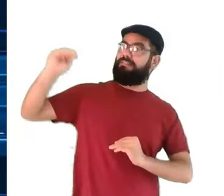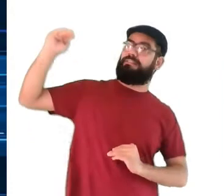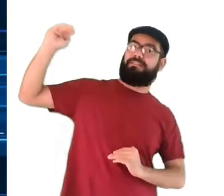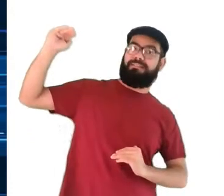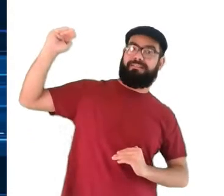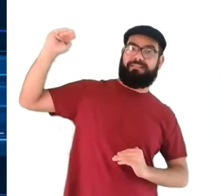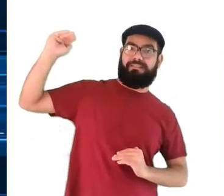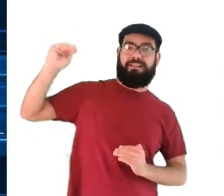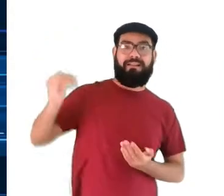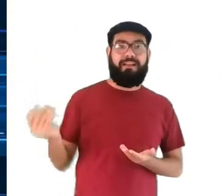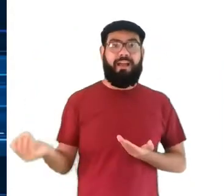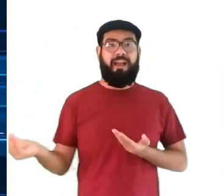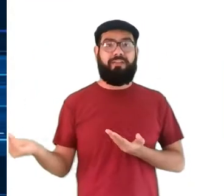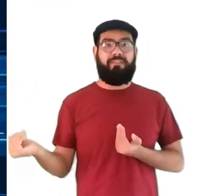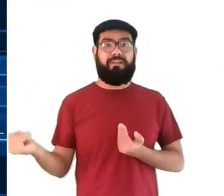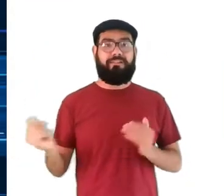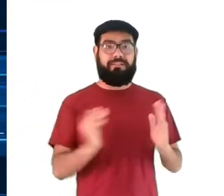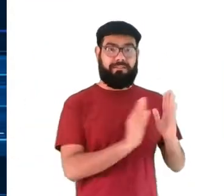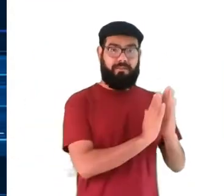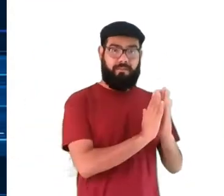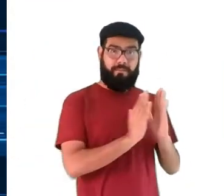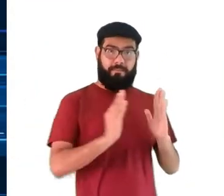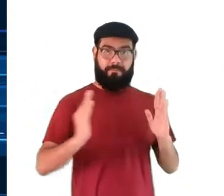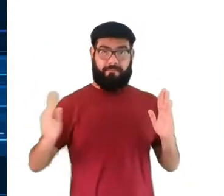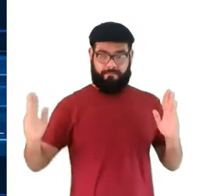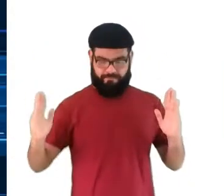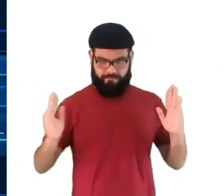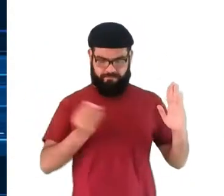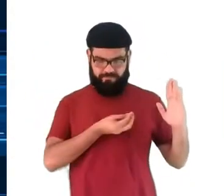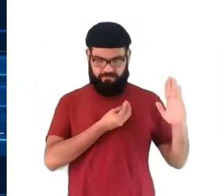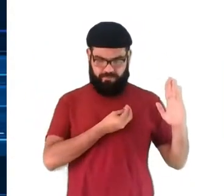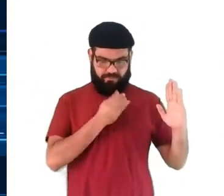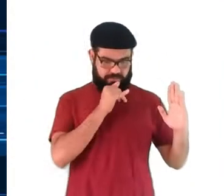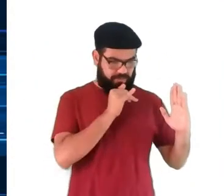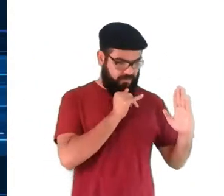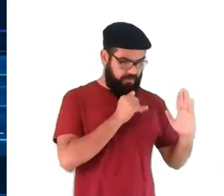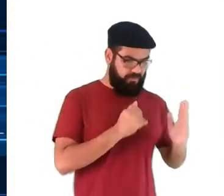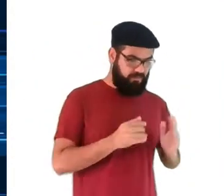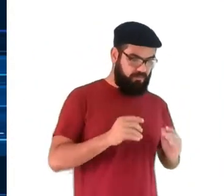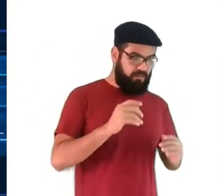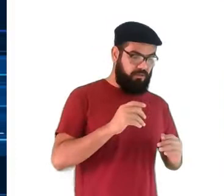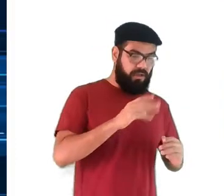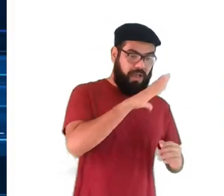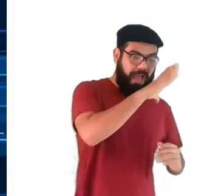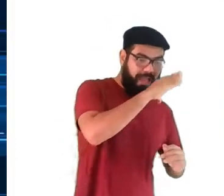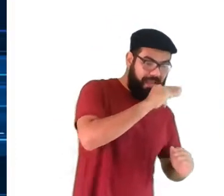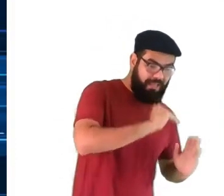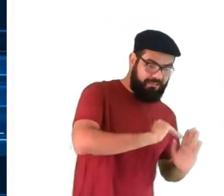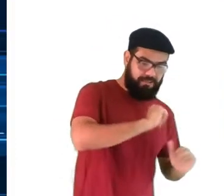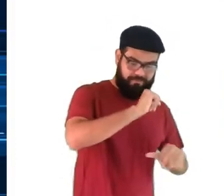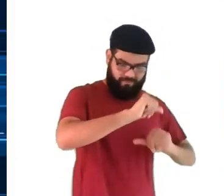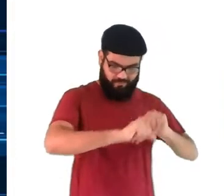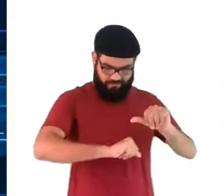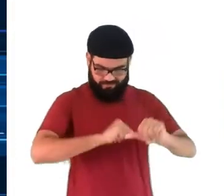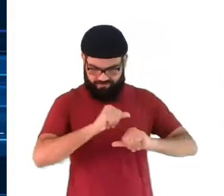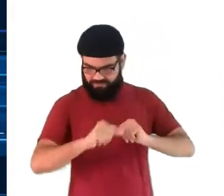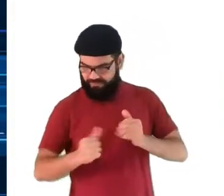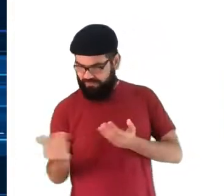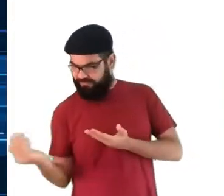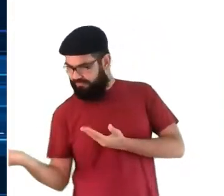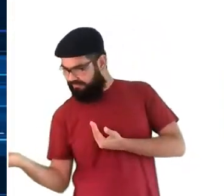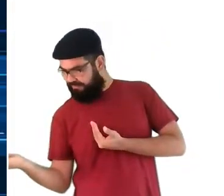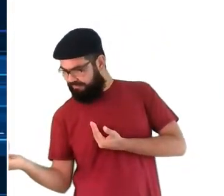da vida situada entre a infância e a vida adulta. Ou seja, o adolescente, ele não é